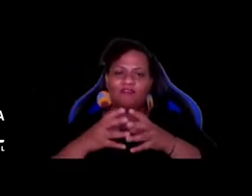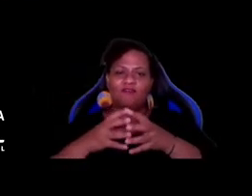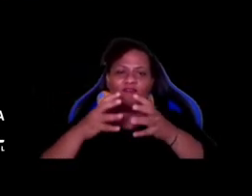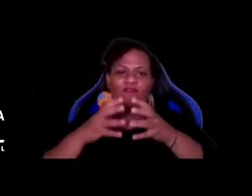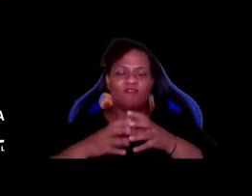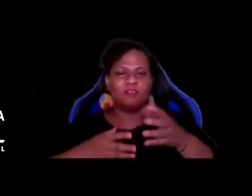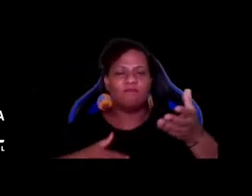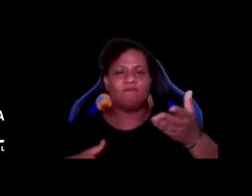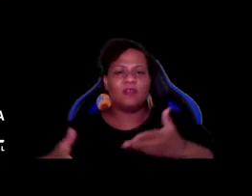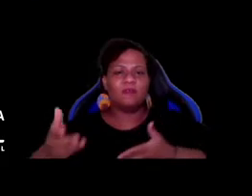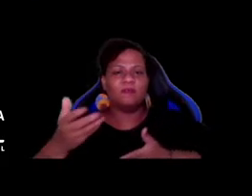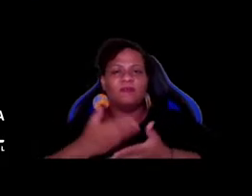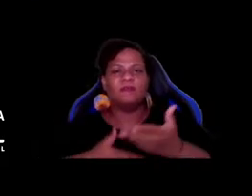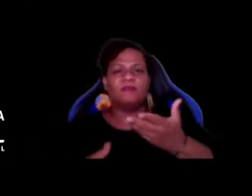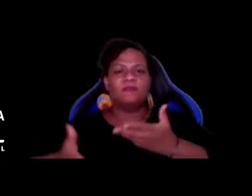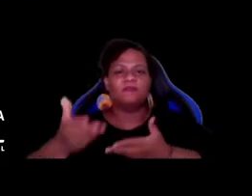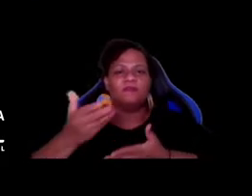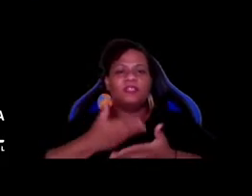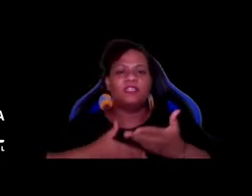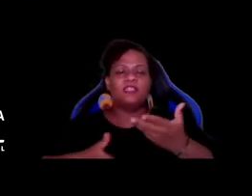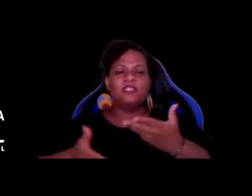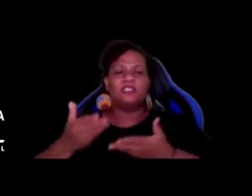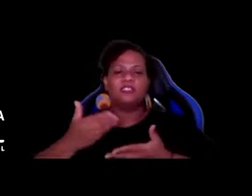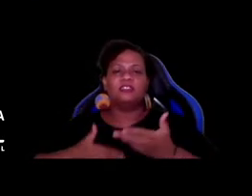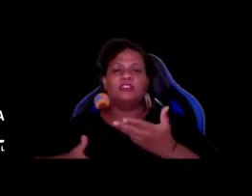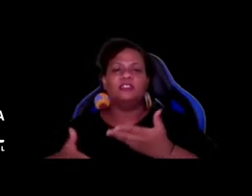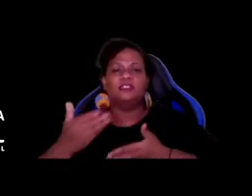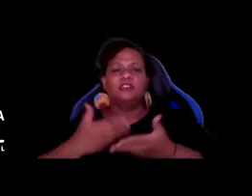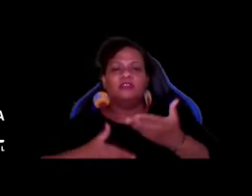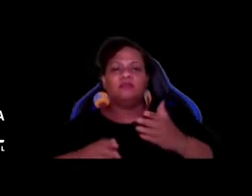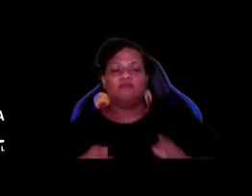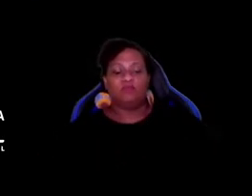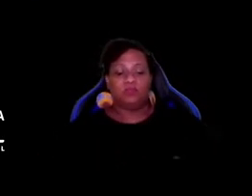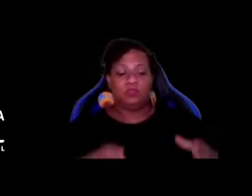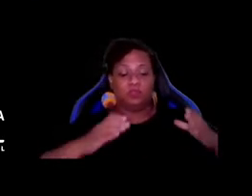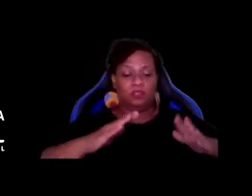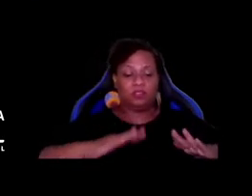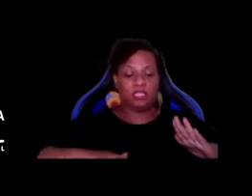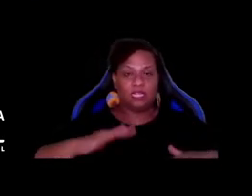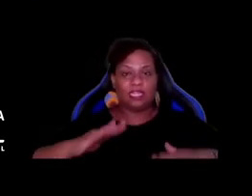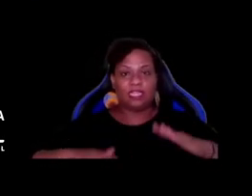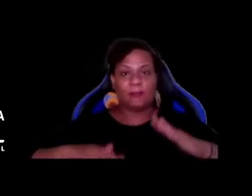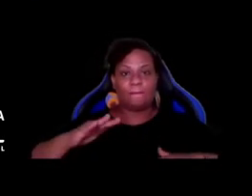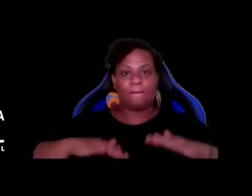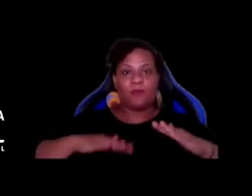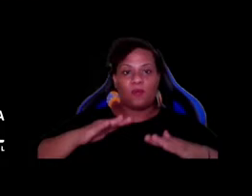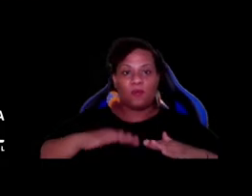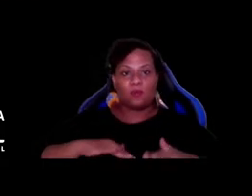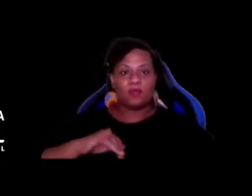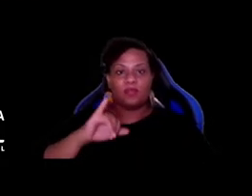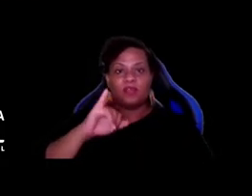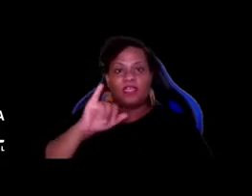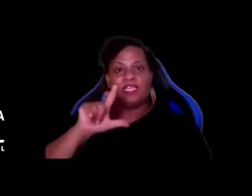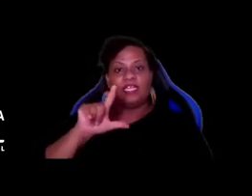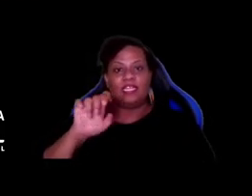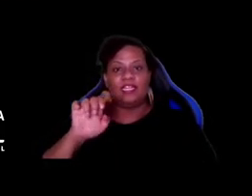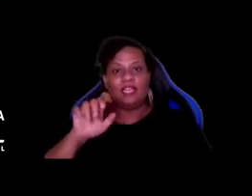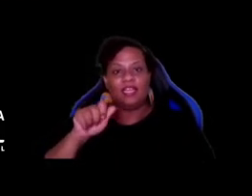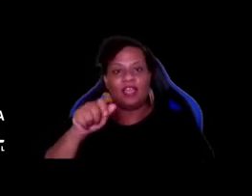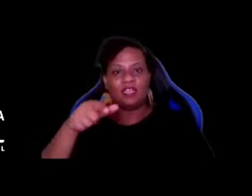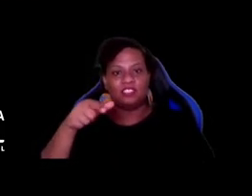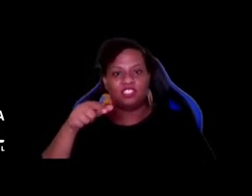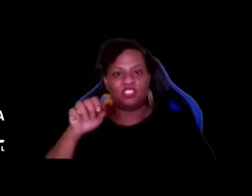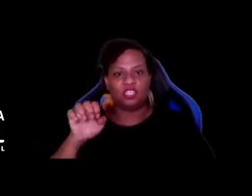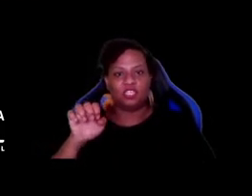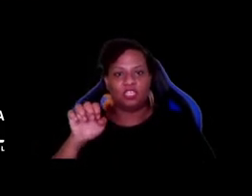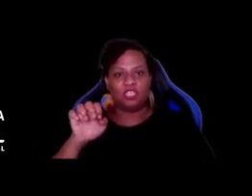embalada, né, pelos tambores do Ilê Axé Omi Yamassé, que é